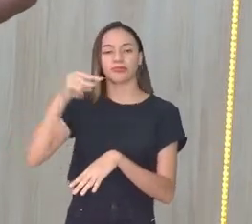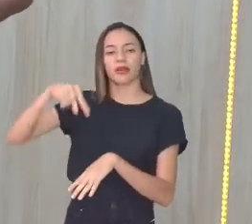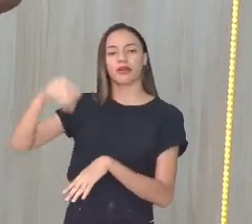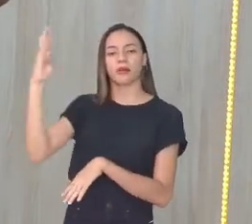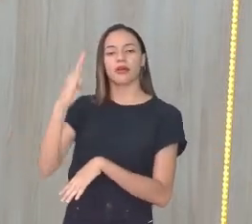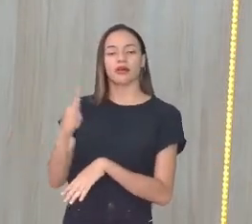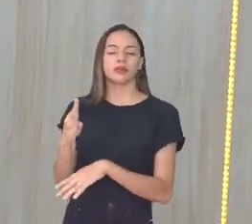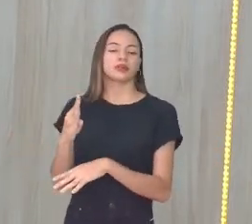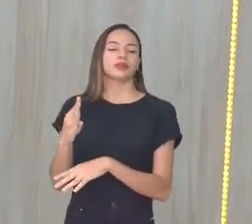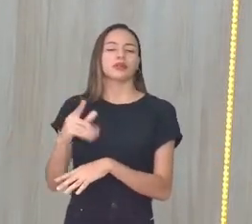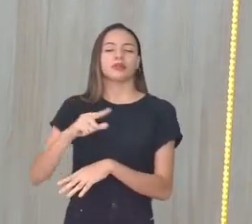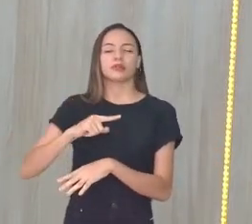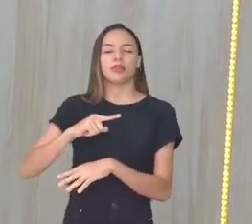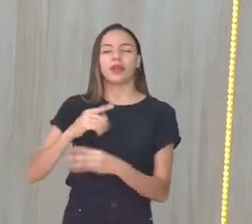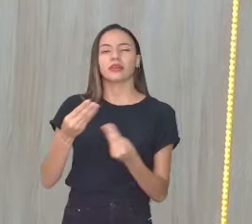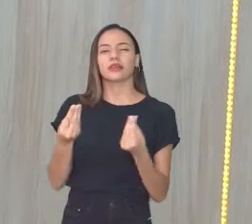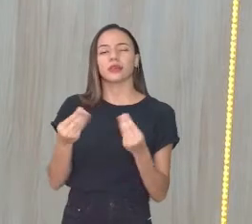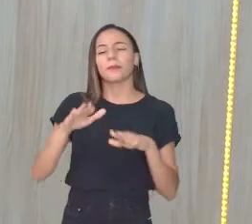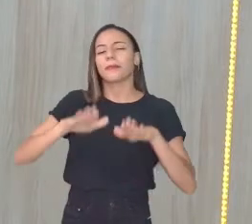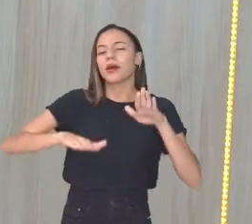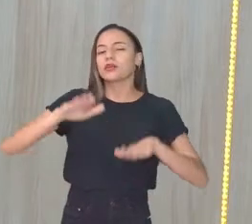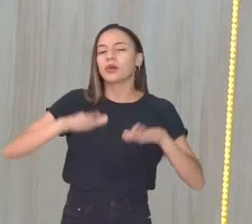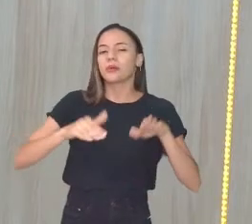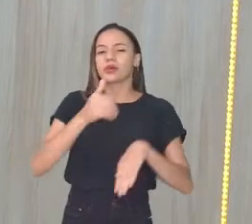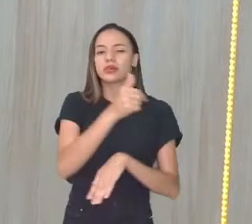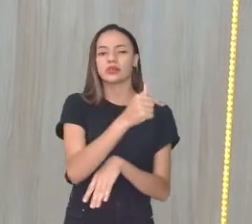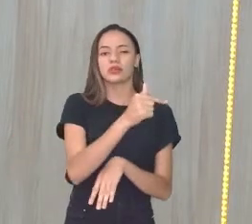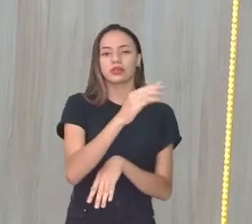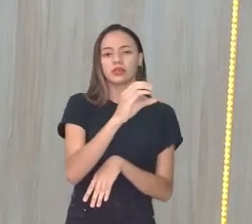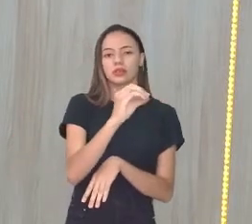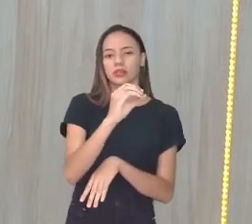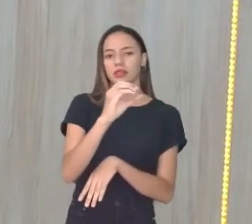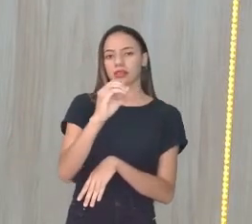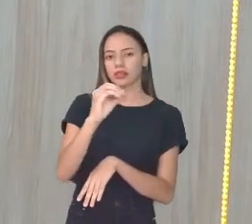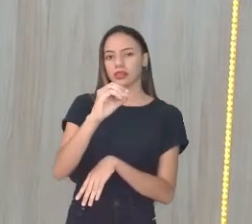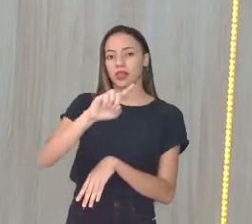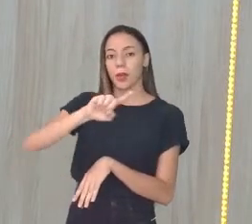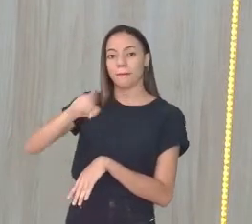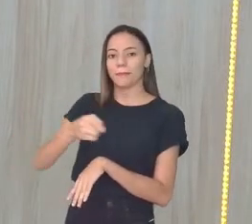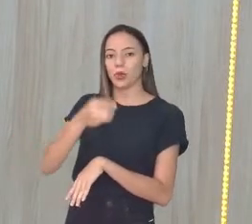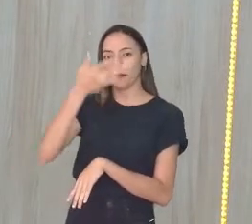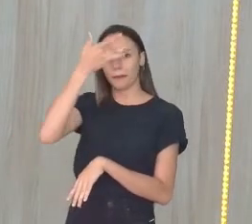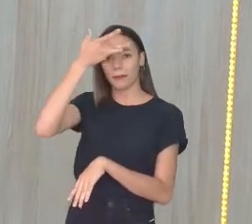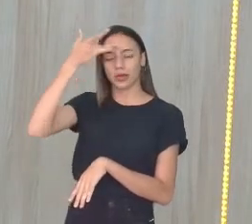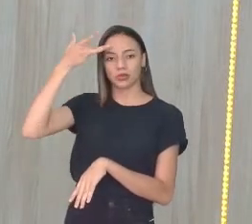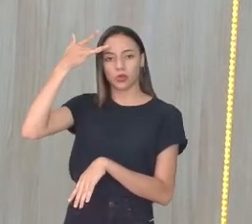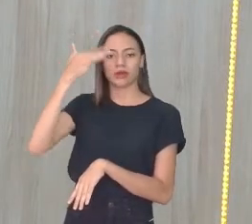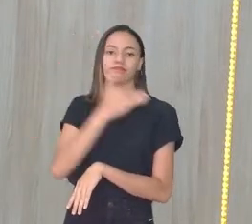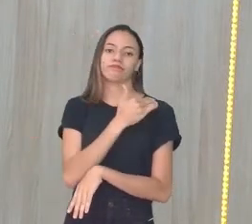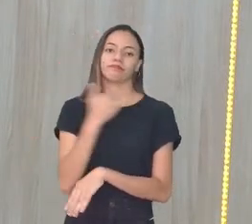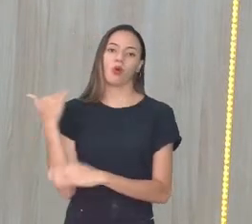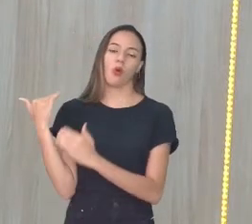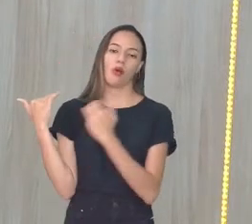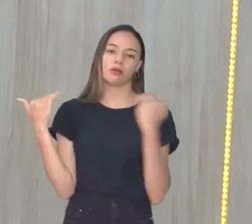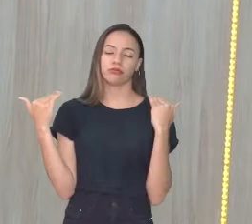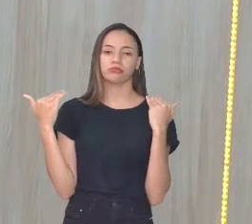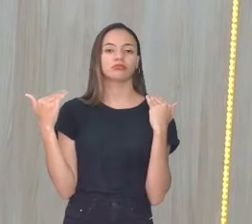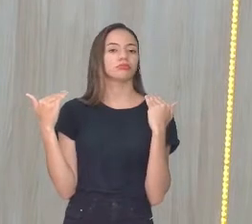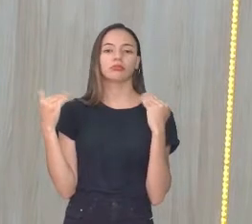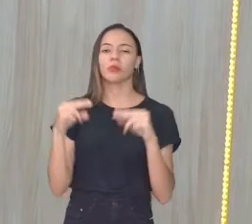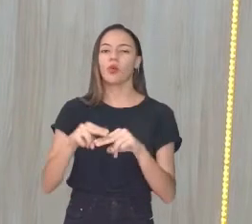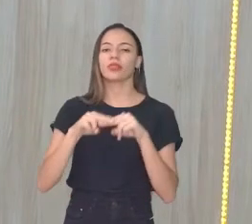hoje, nós estamos computando quase 700 mil pessoas que morreram